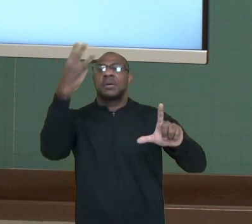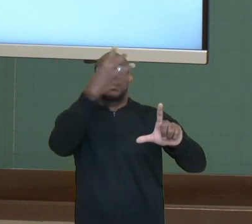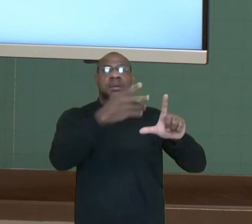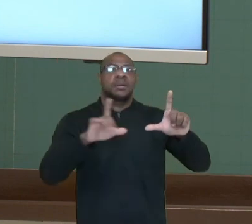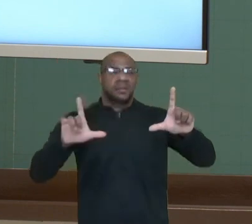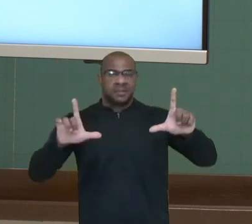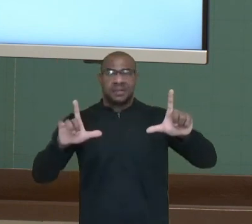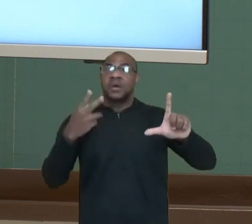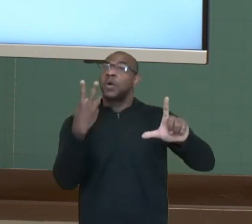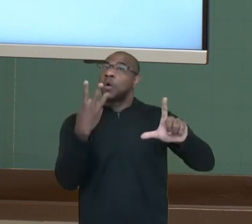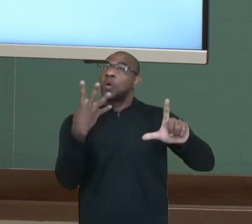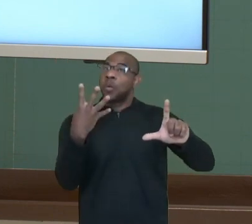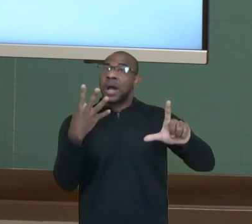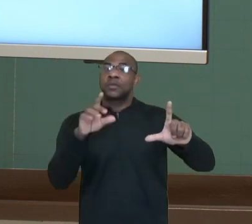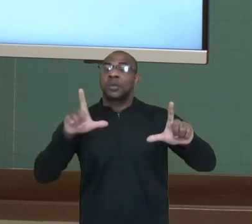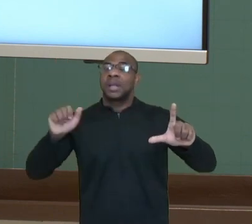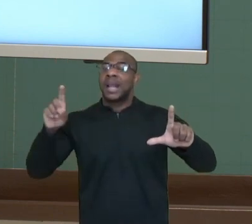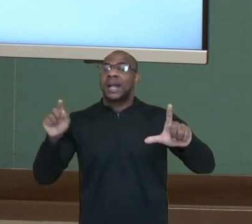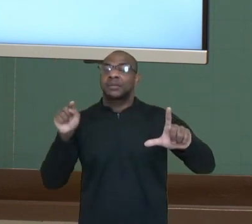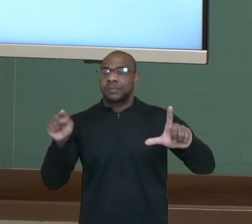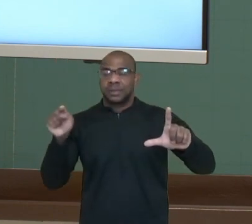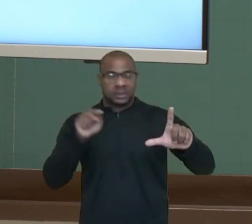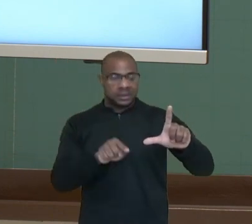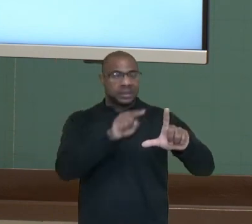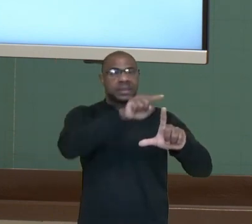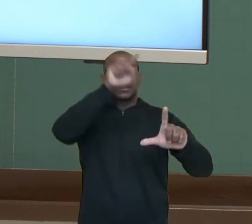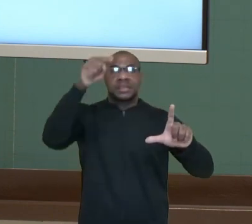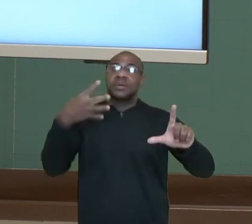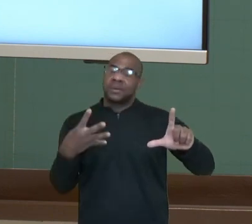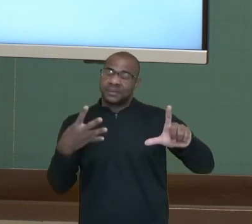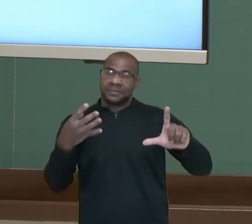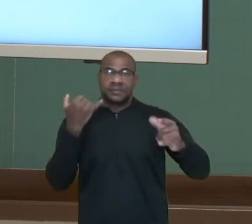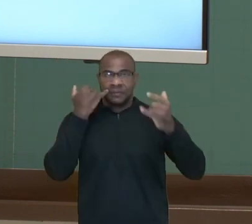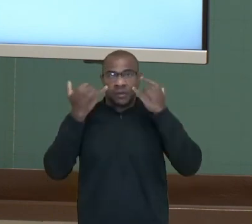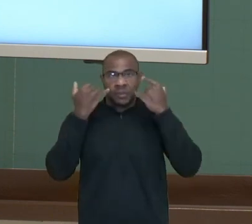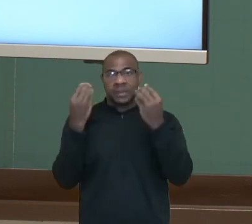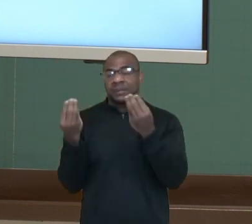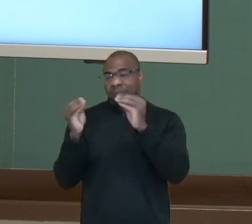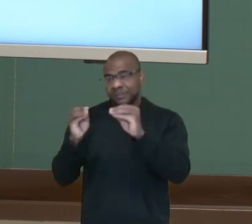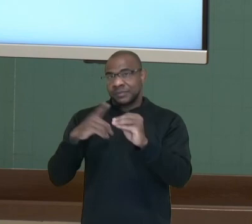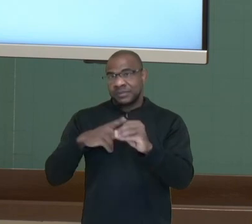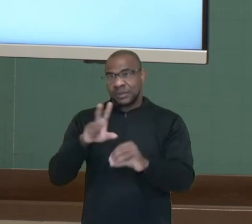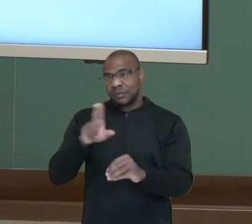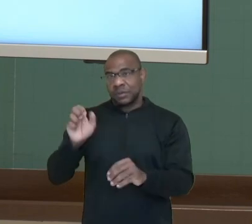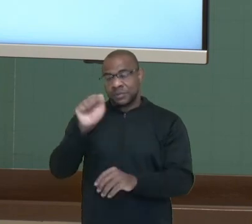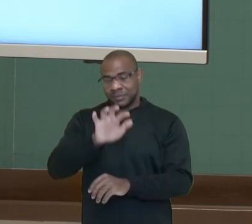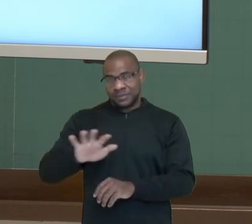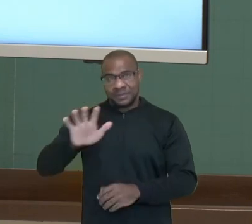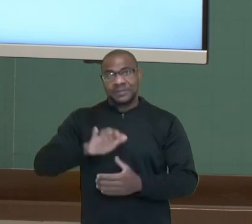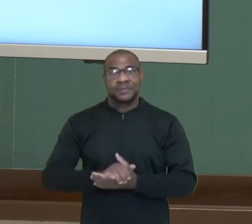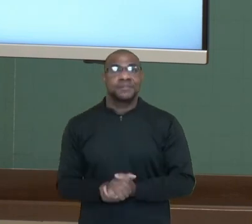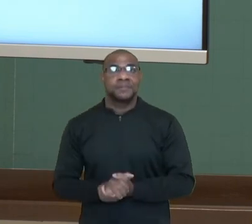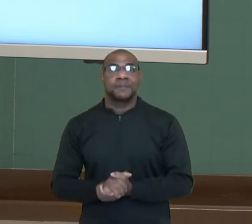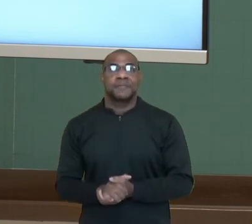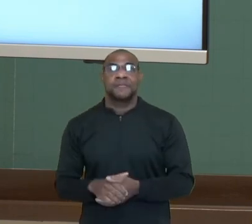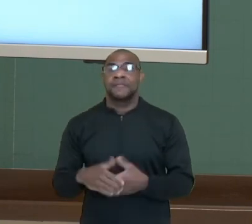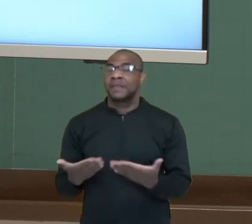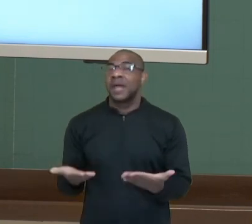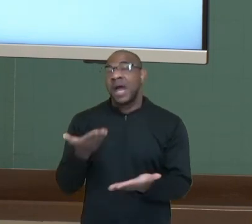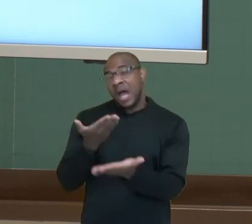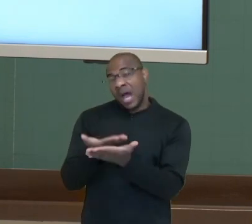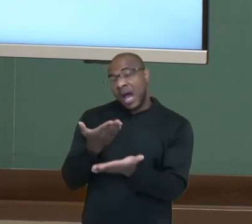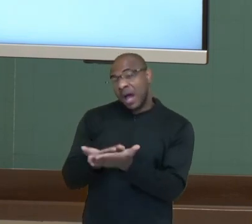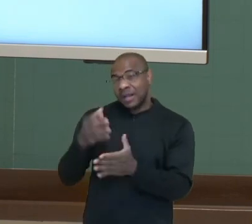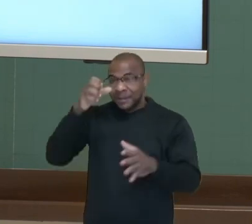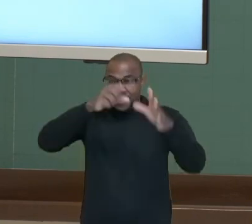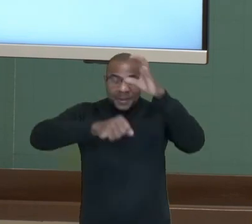Quadrado, 4 lados, certo? Então, a informação numérica já está no nome da figura. Tudo bem? Nesta aula, nós